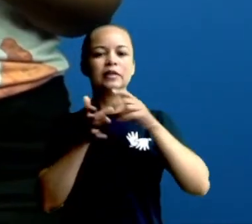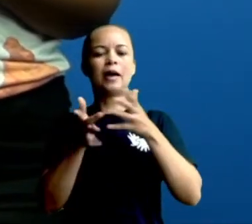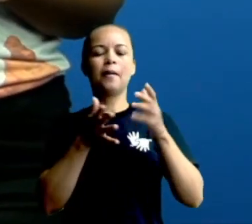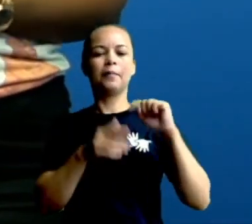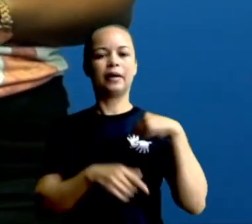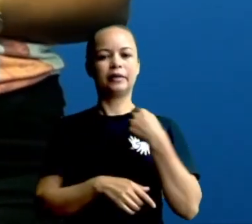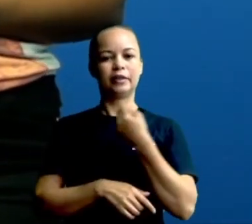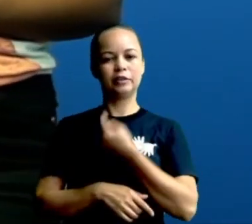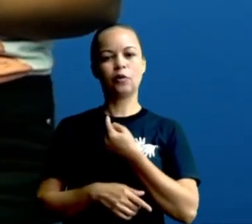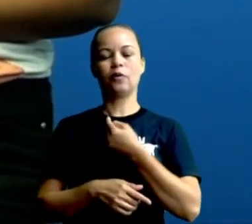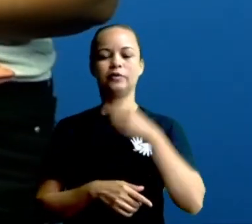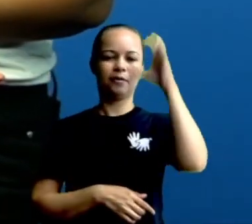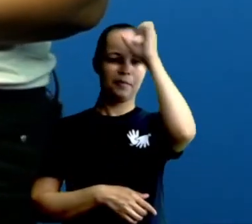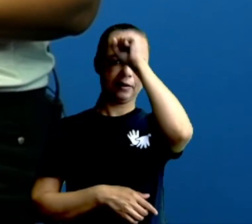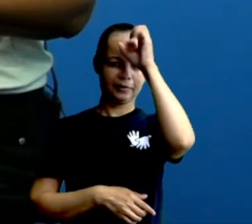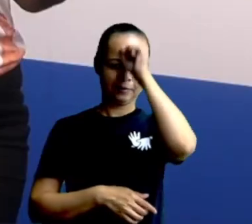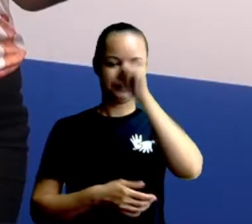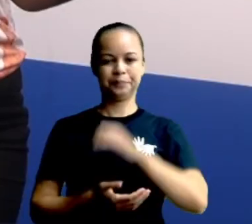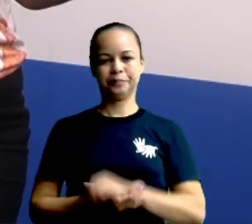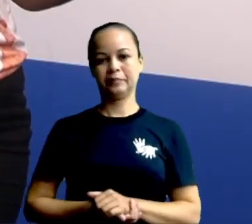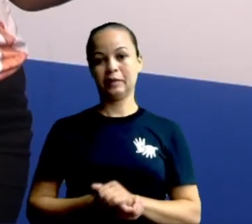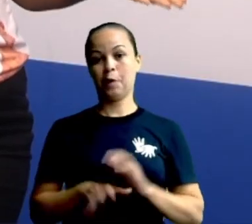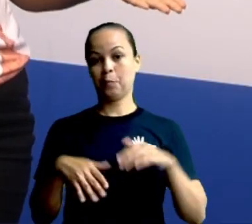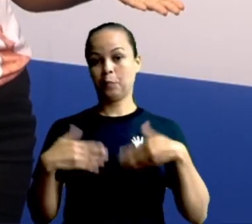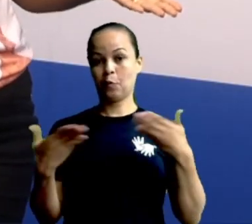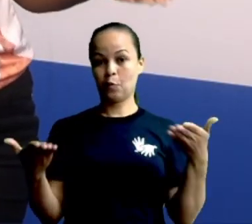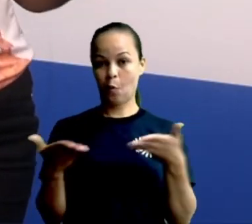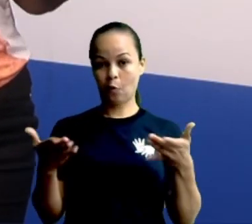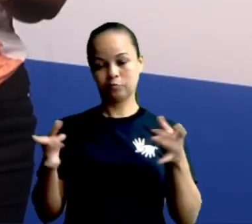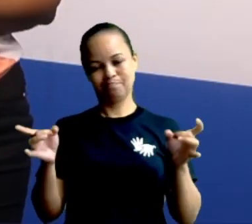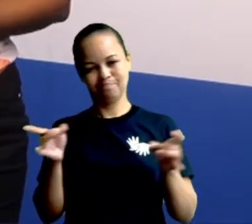pra gente aprender. Por hoje é